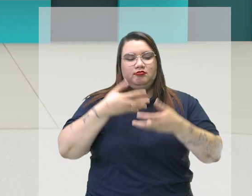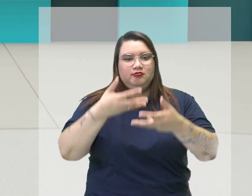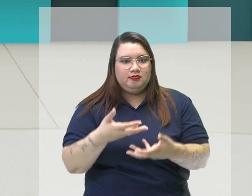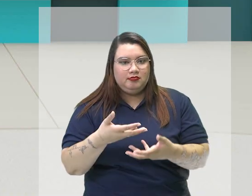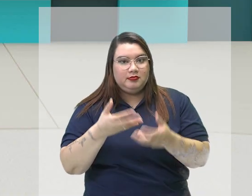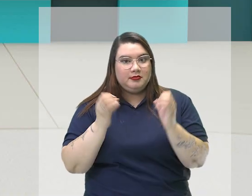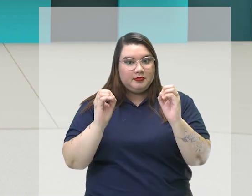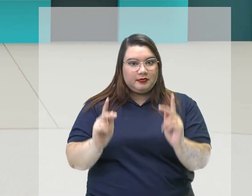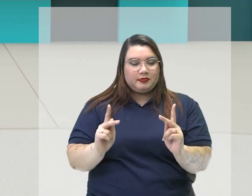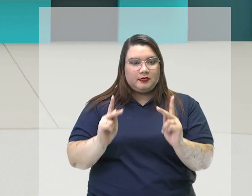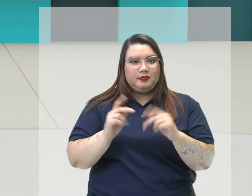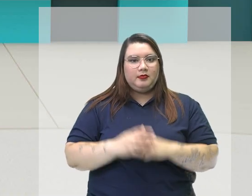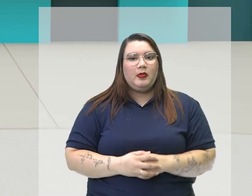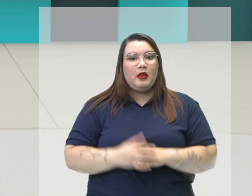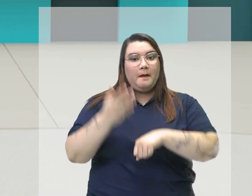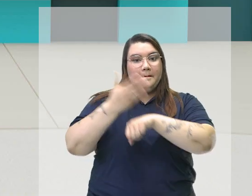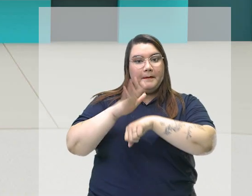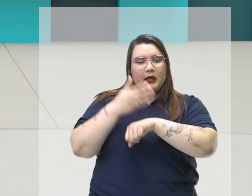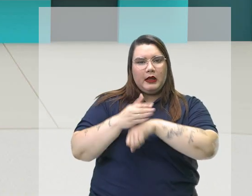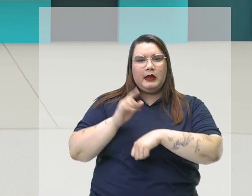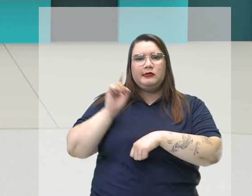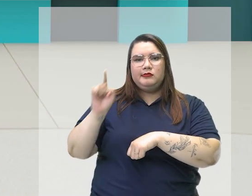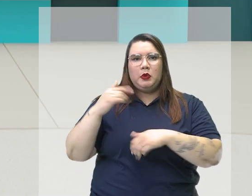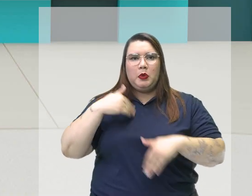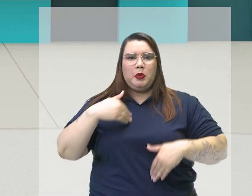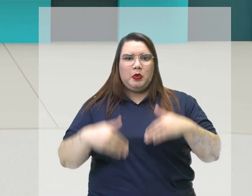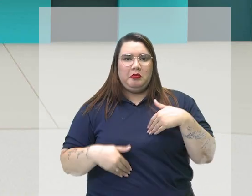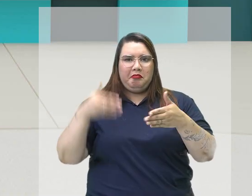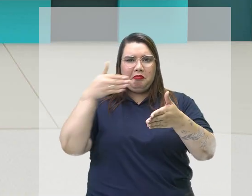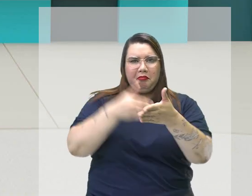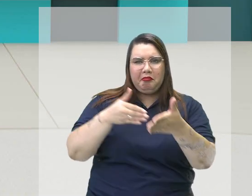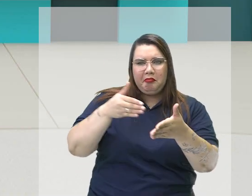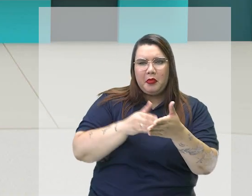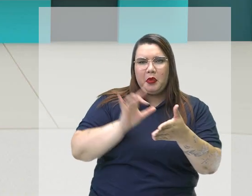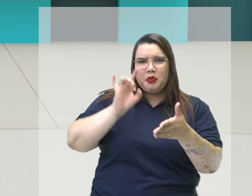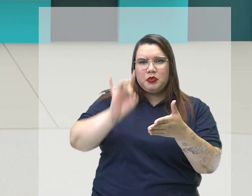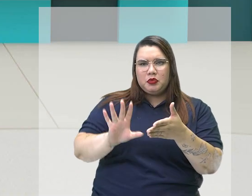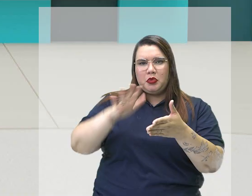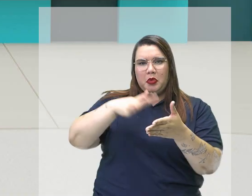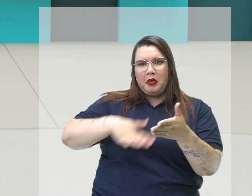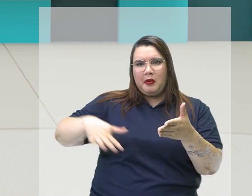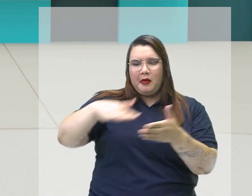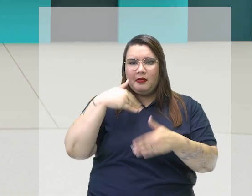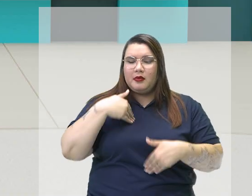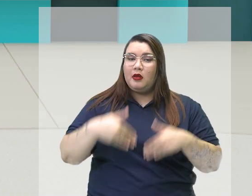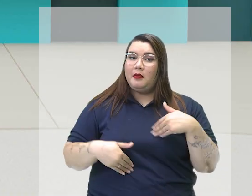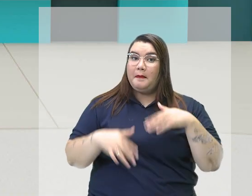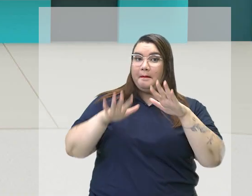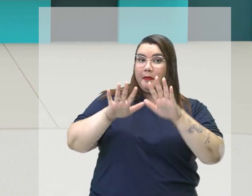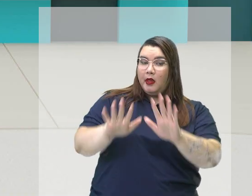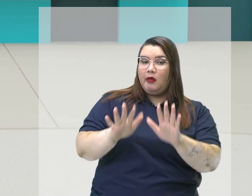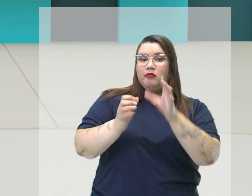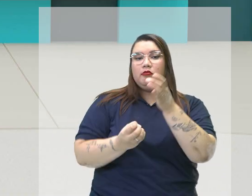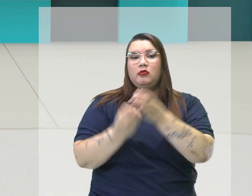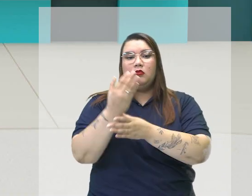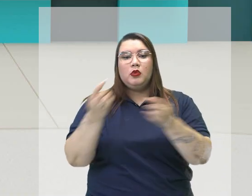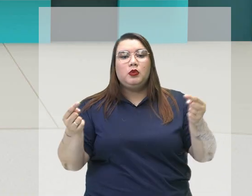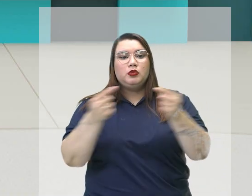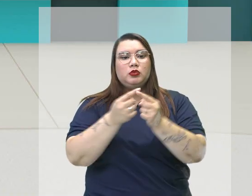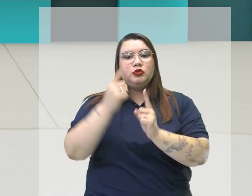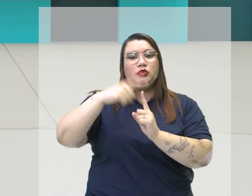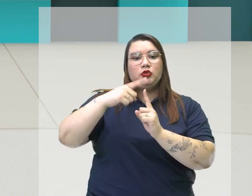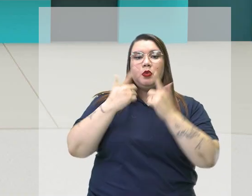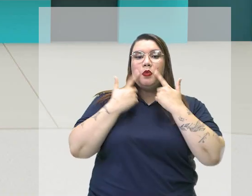nossos gestos, tá? Essas práticas corporais não se limitam à dimensão física, mas